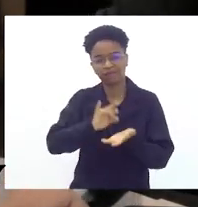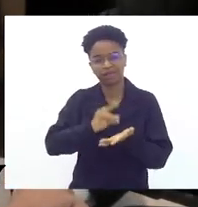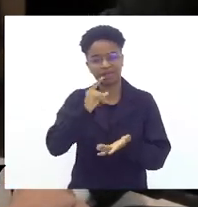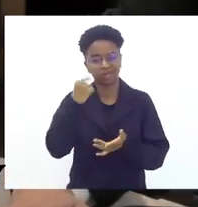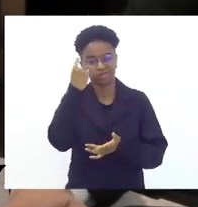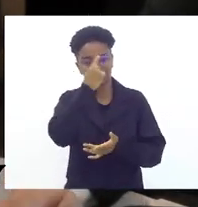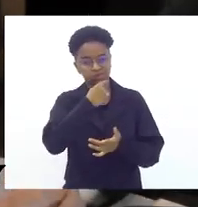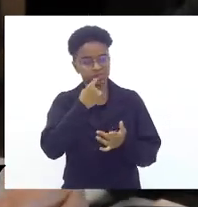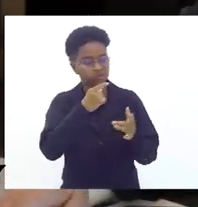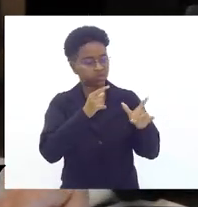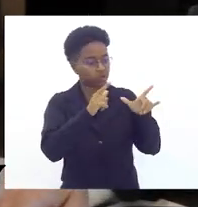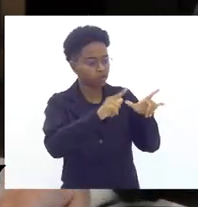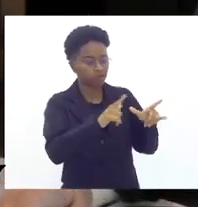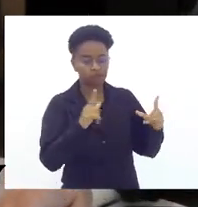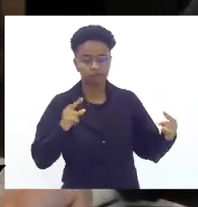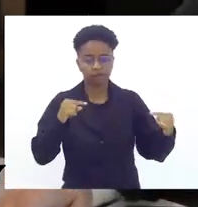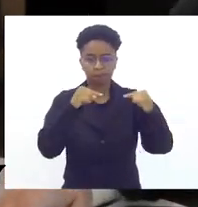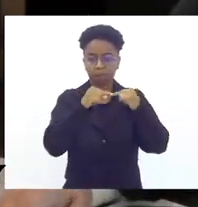desconsiderar